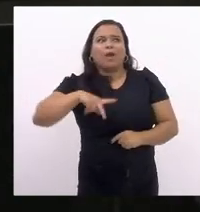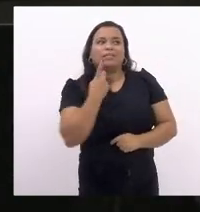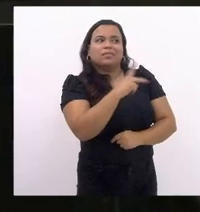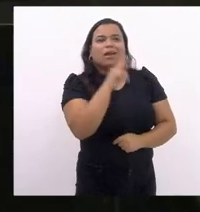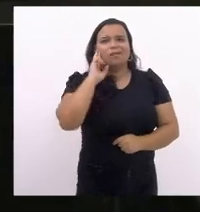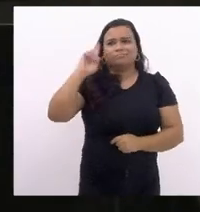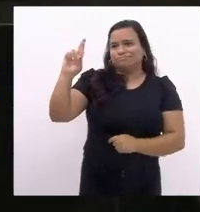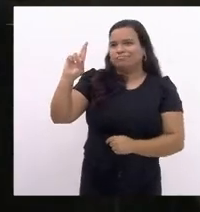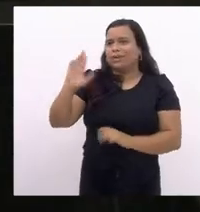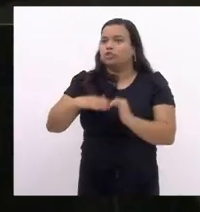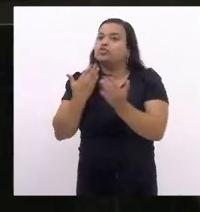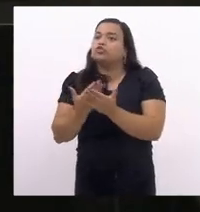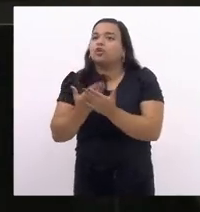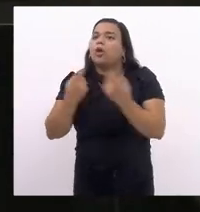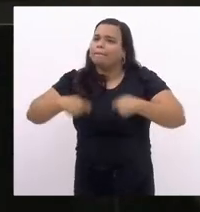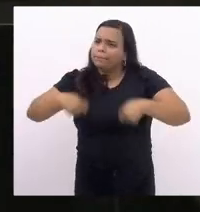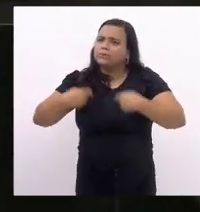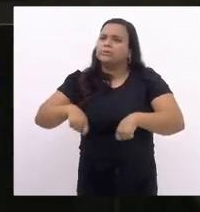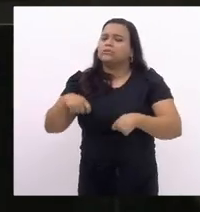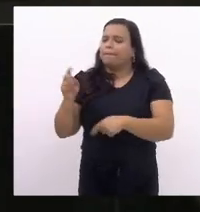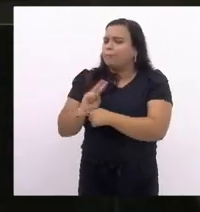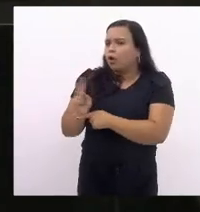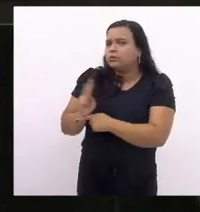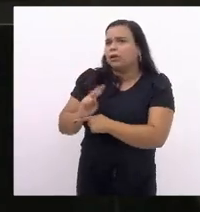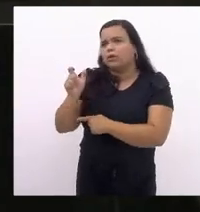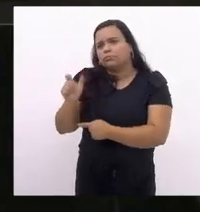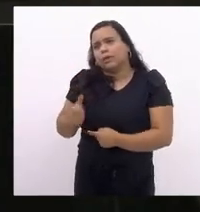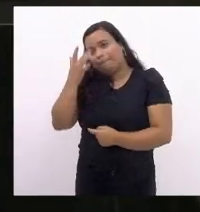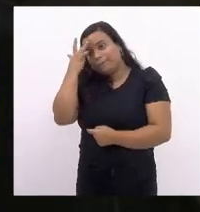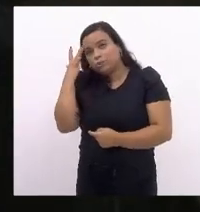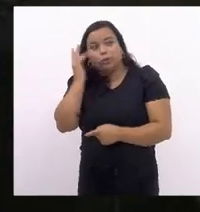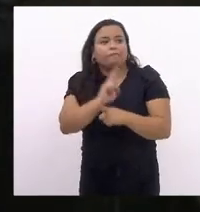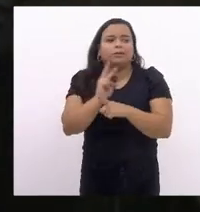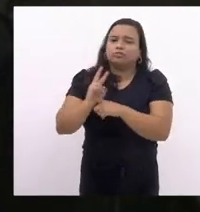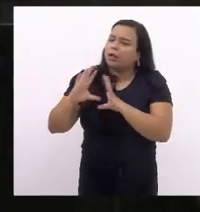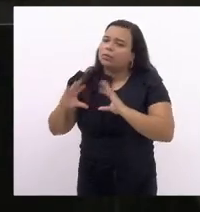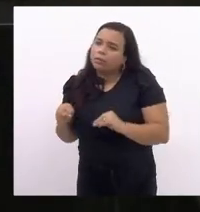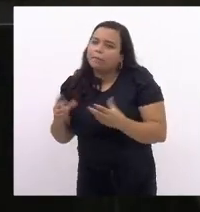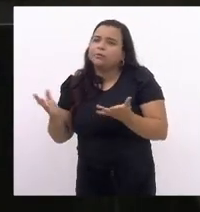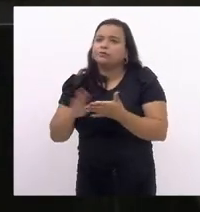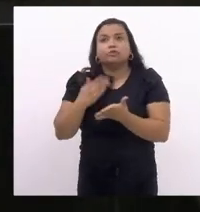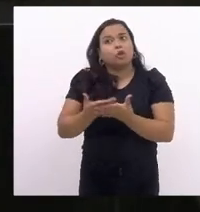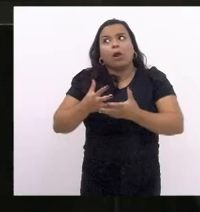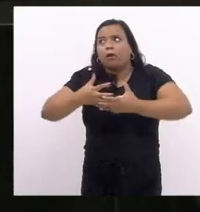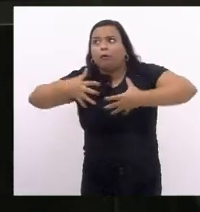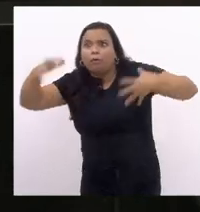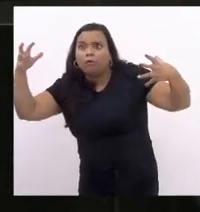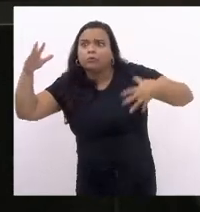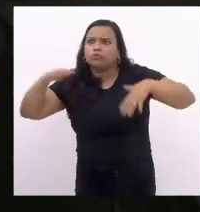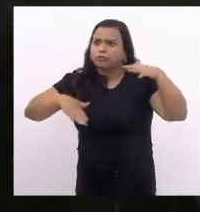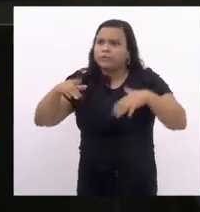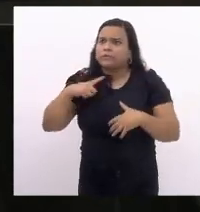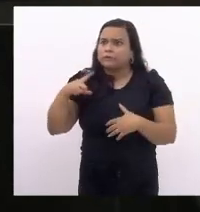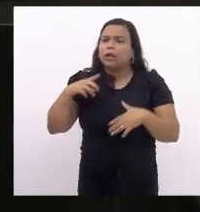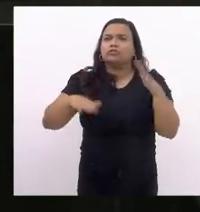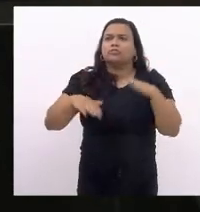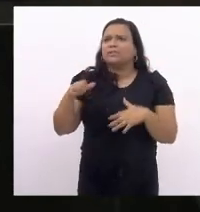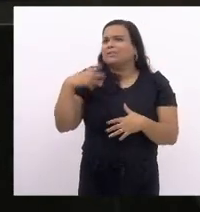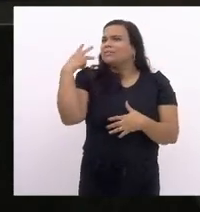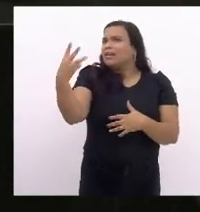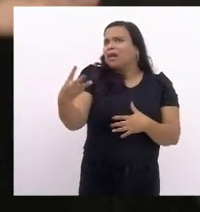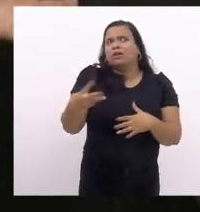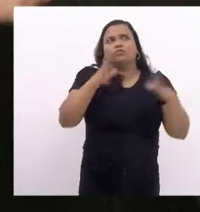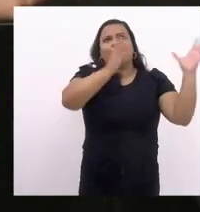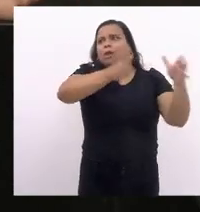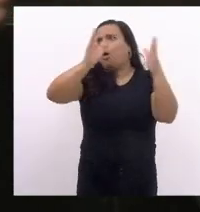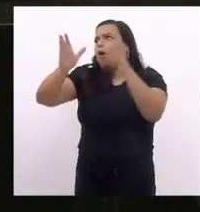vigia noturno, que possa se ocupar dessa tarefa. Então, escolas de grande porte, escolas que às vezes são 2, 3 blocos no